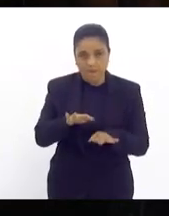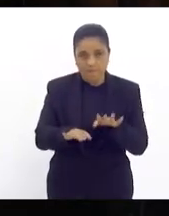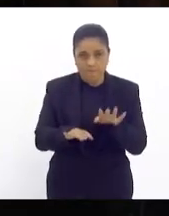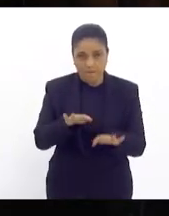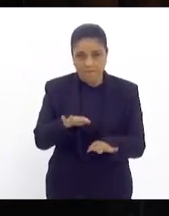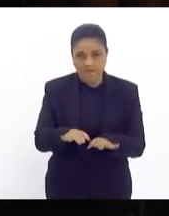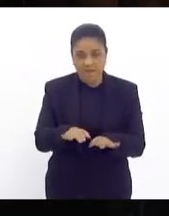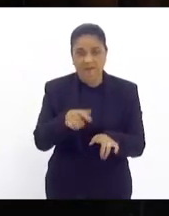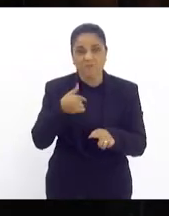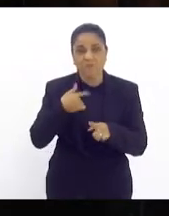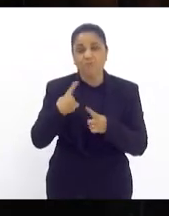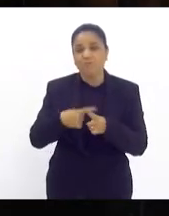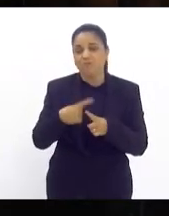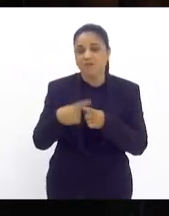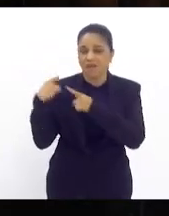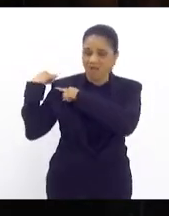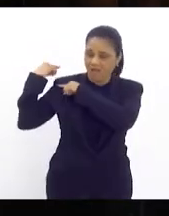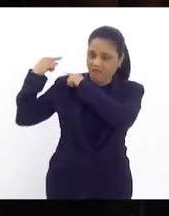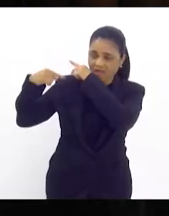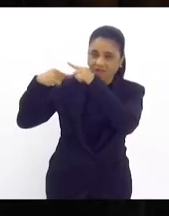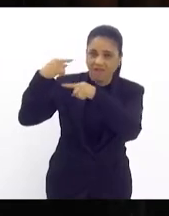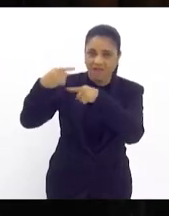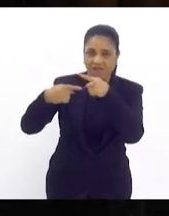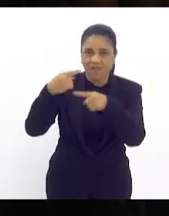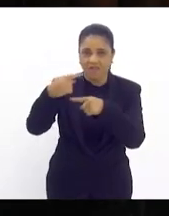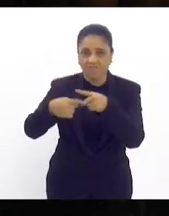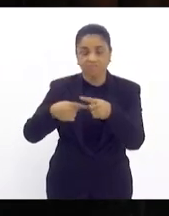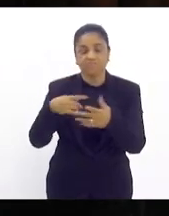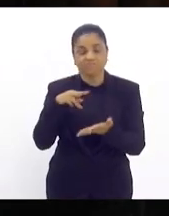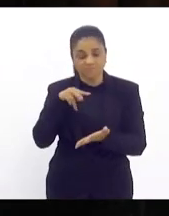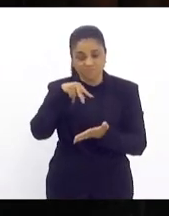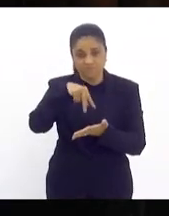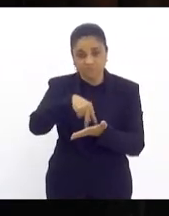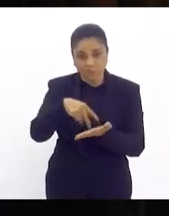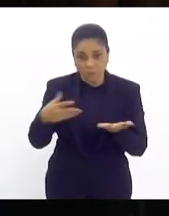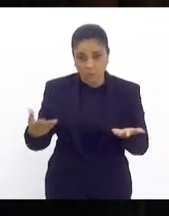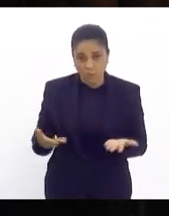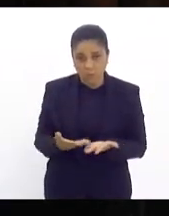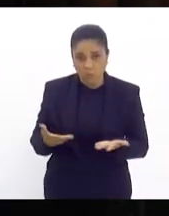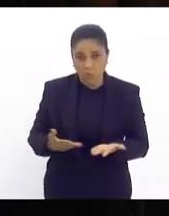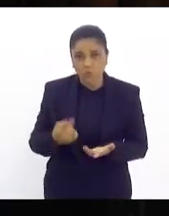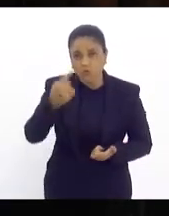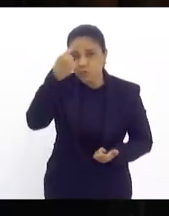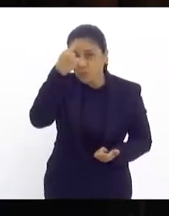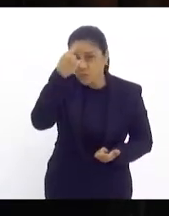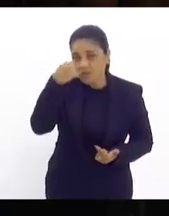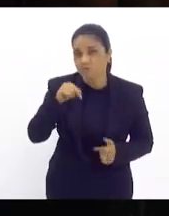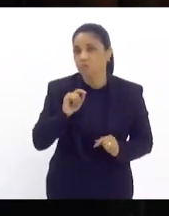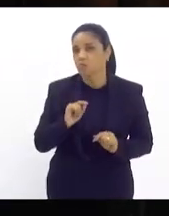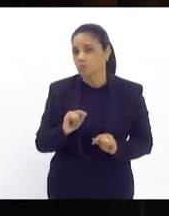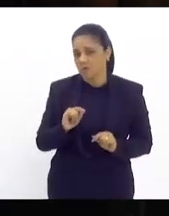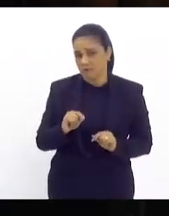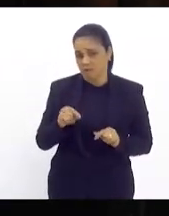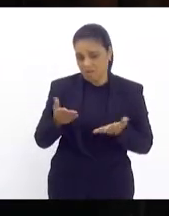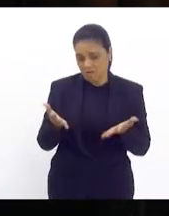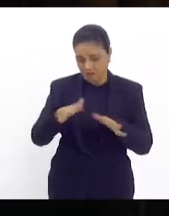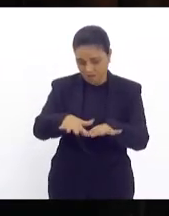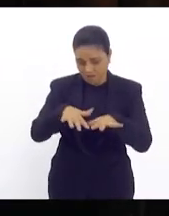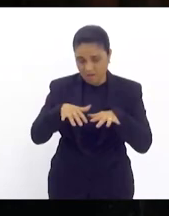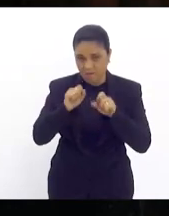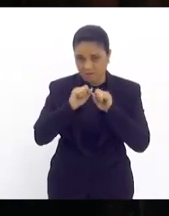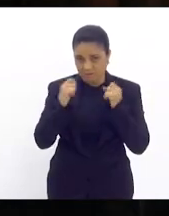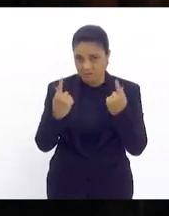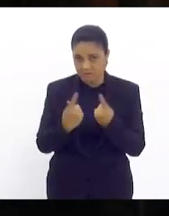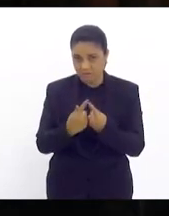óbvio que as raízes que consolidam os meus pés estarem hoje fincados Assembleia Legislativa